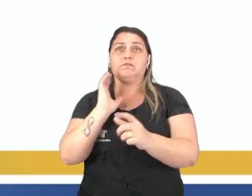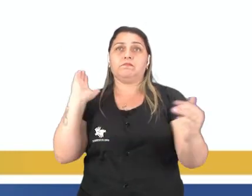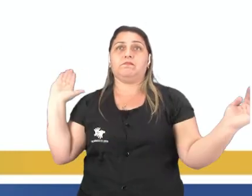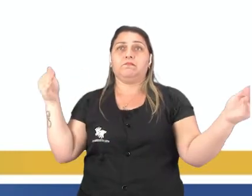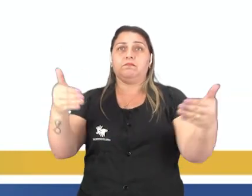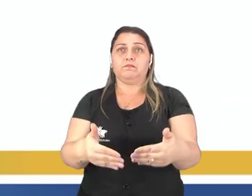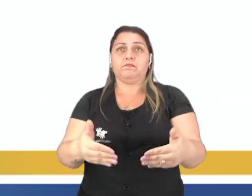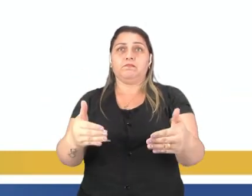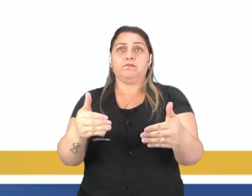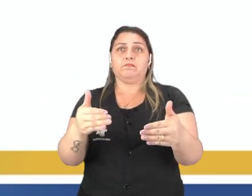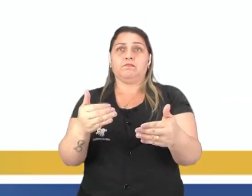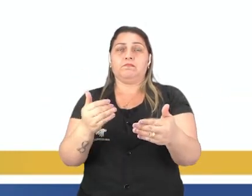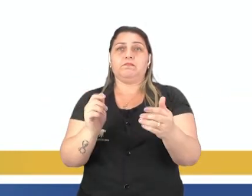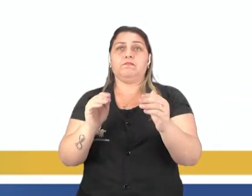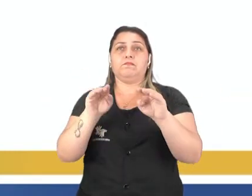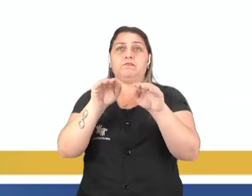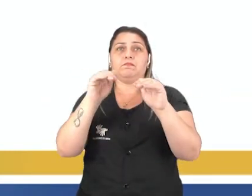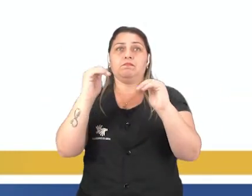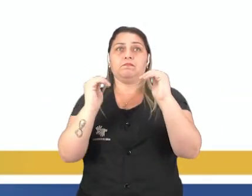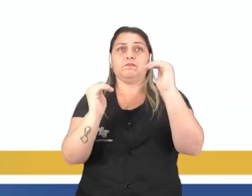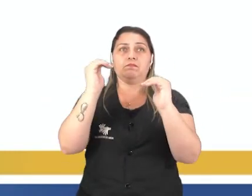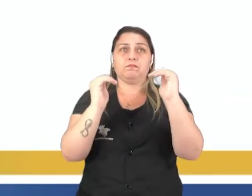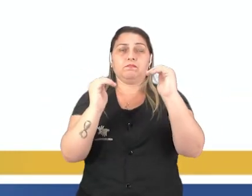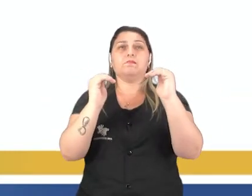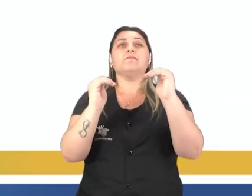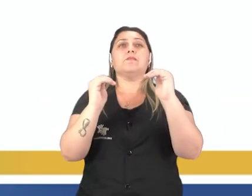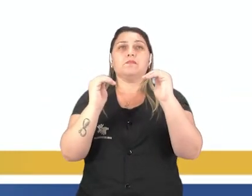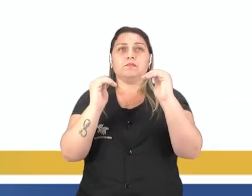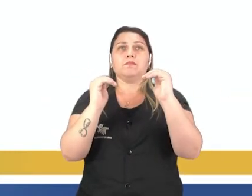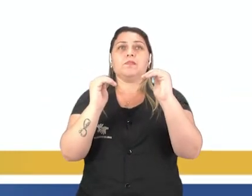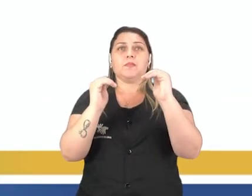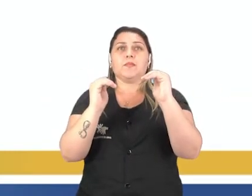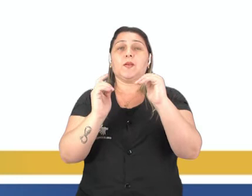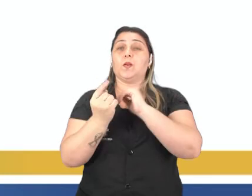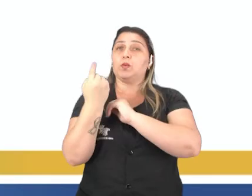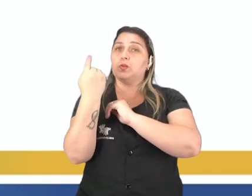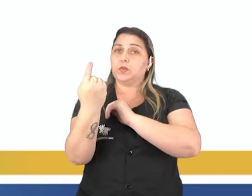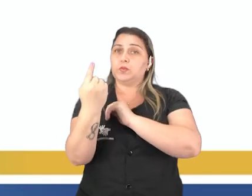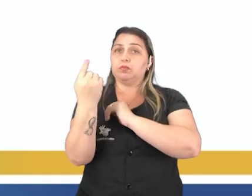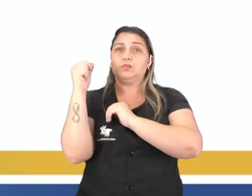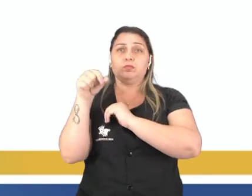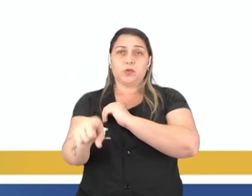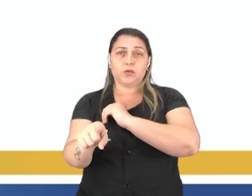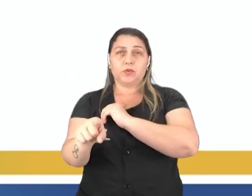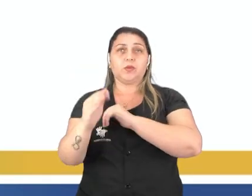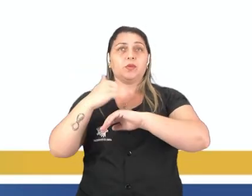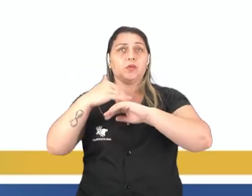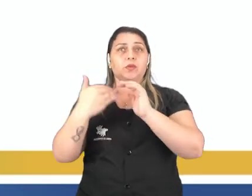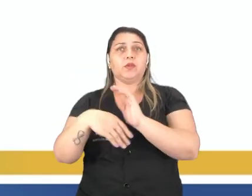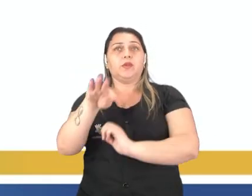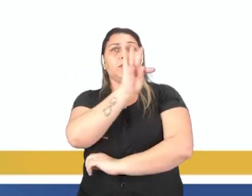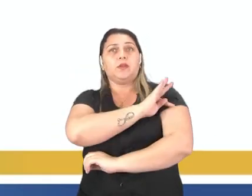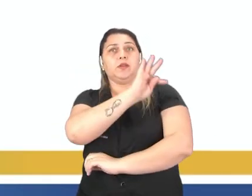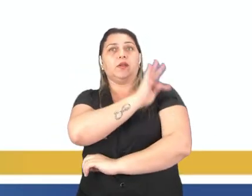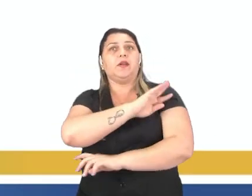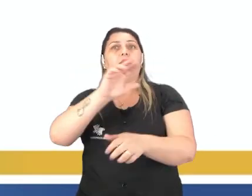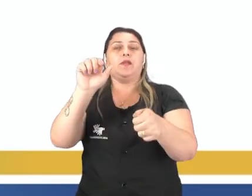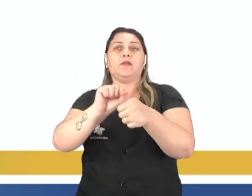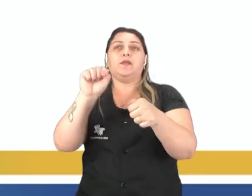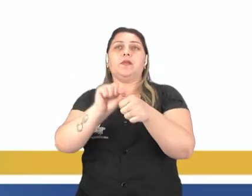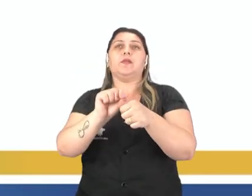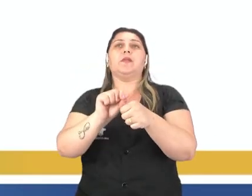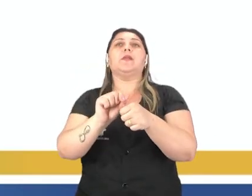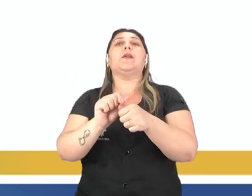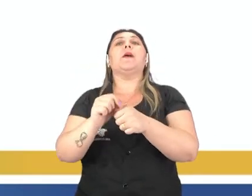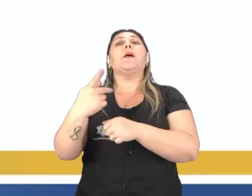velocidade, foco, equilíbrio e potência, serão consideradas como 1 ponto. Todas as técnicas devem ser executadas